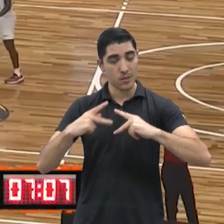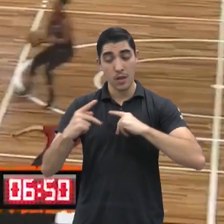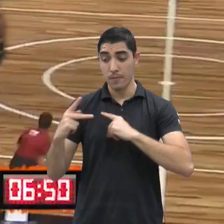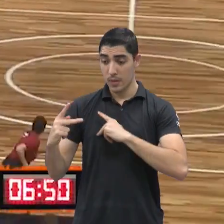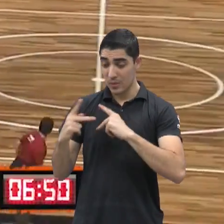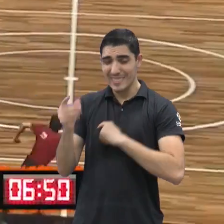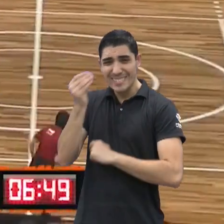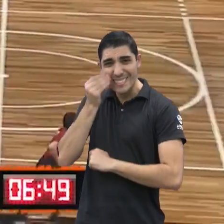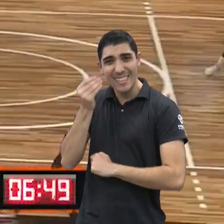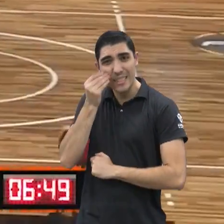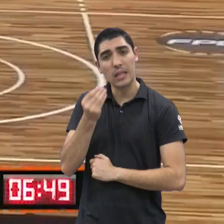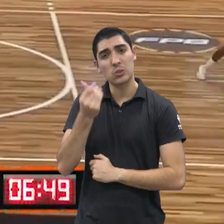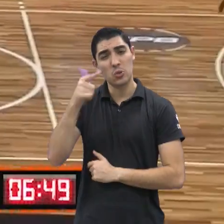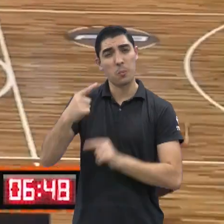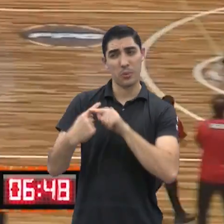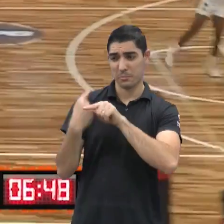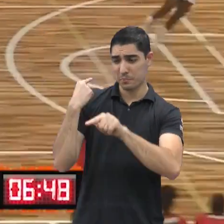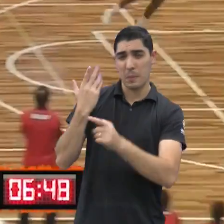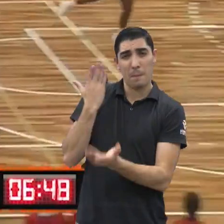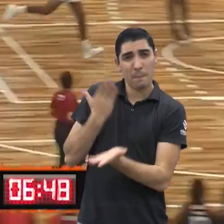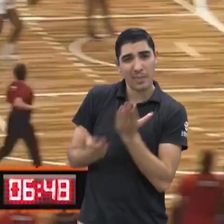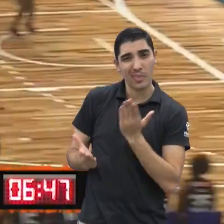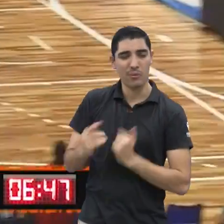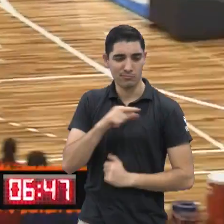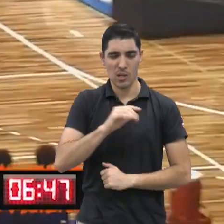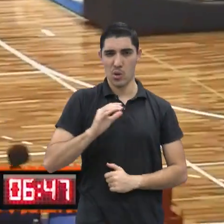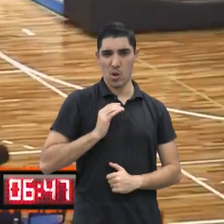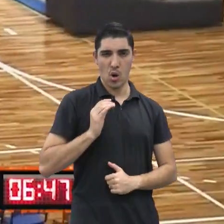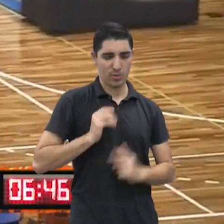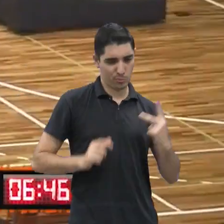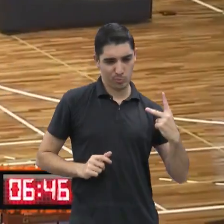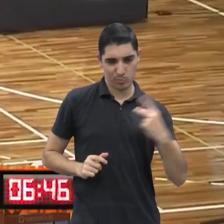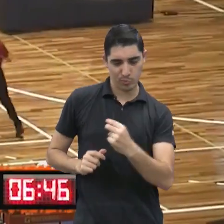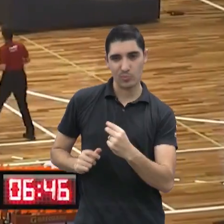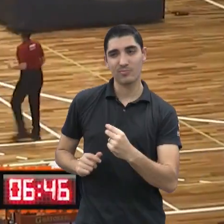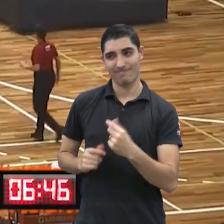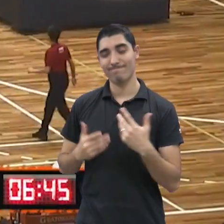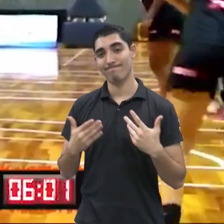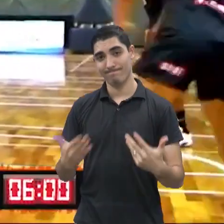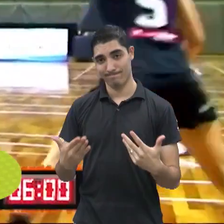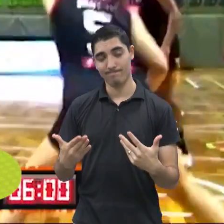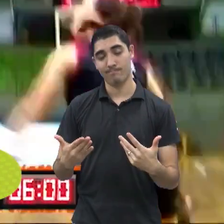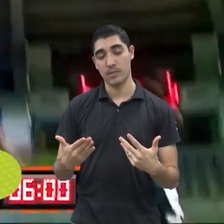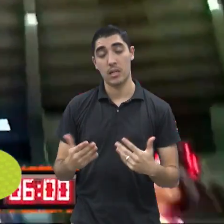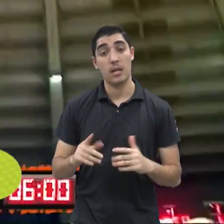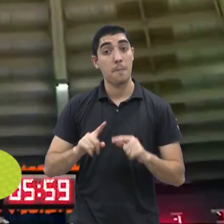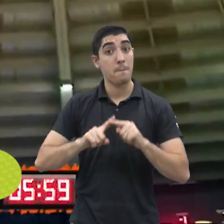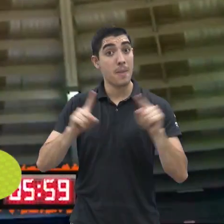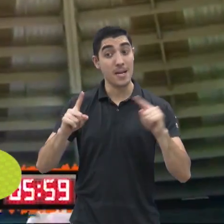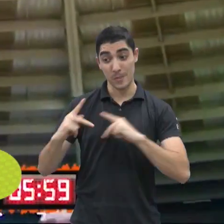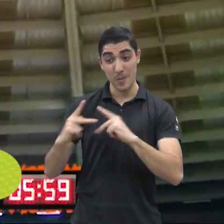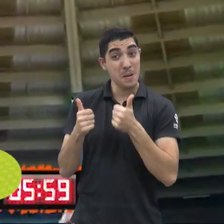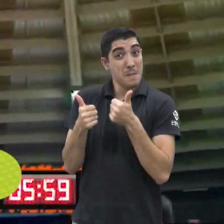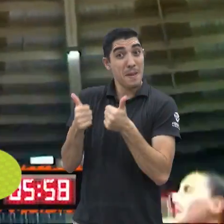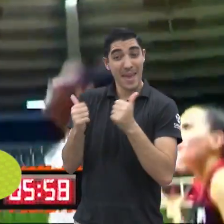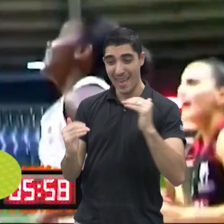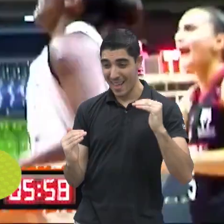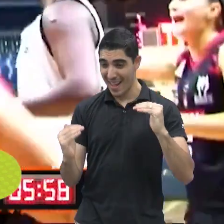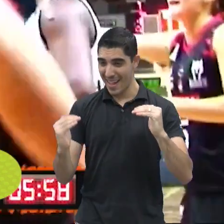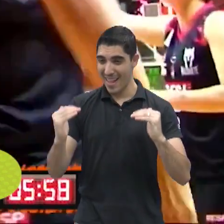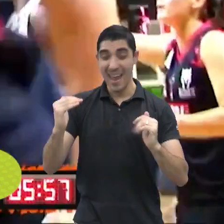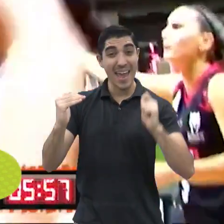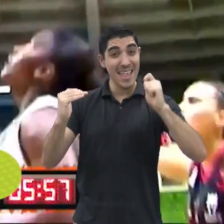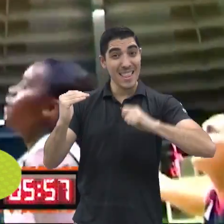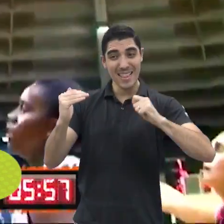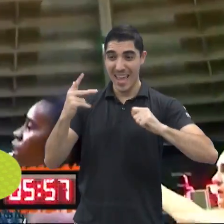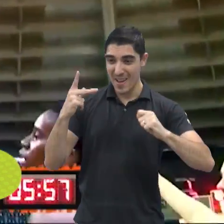recuperação, já que elas vinham de derrota para o Corinthians na rodada passada, fora de casa. Tudo caminhava bem para a vitória do São